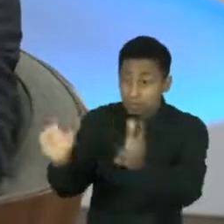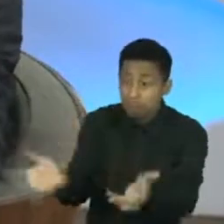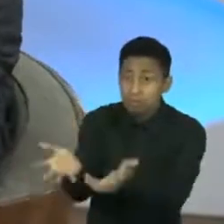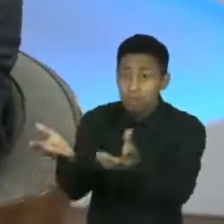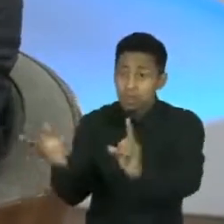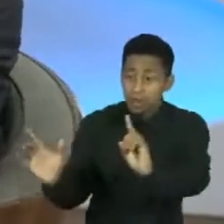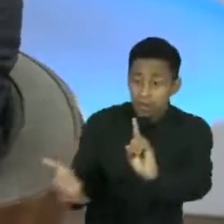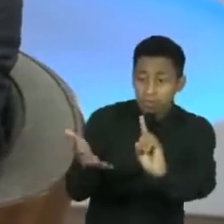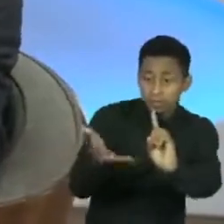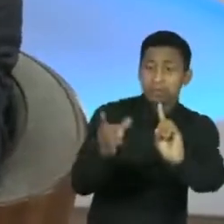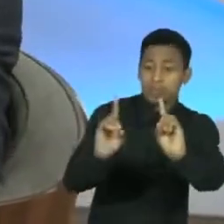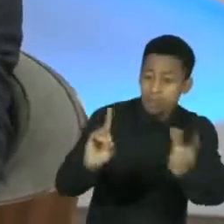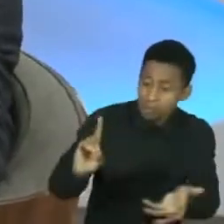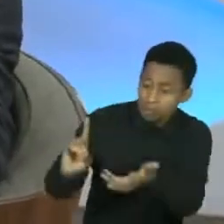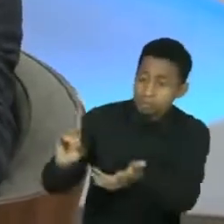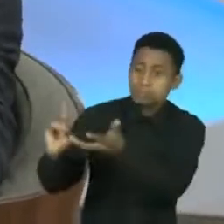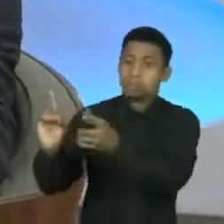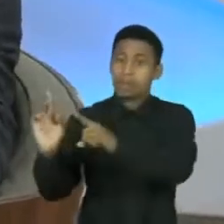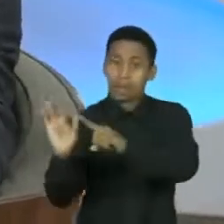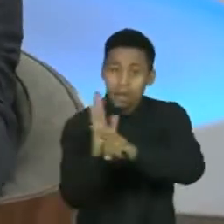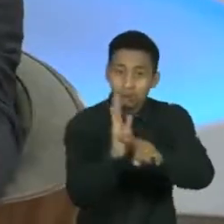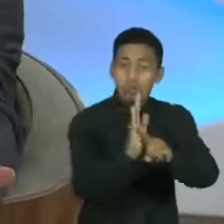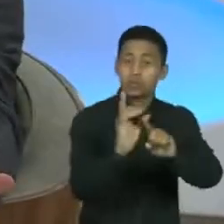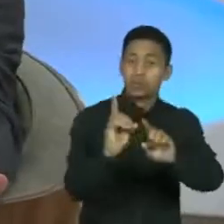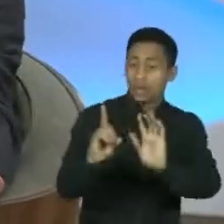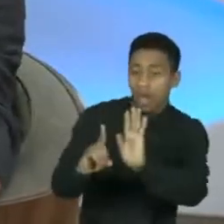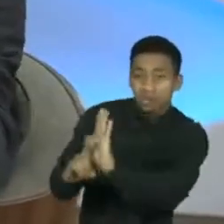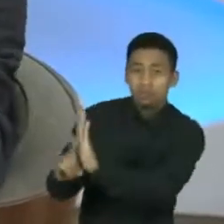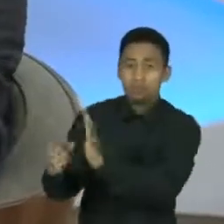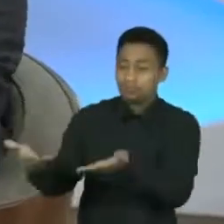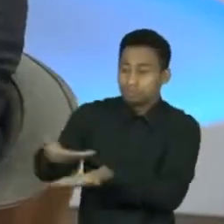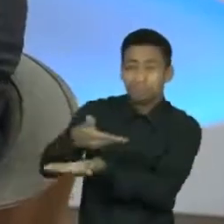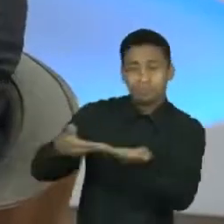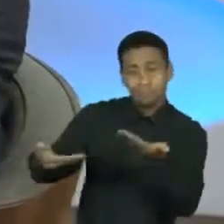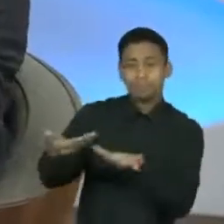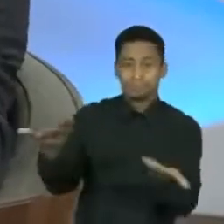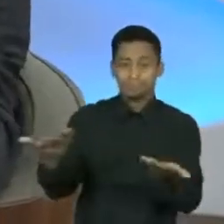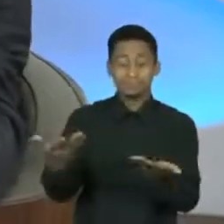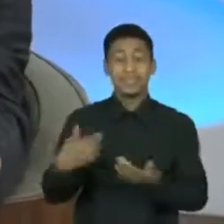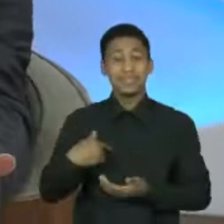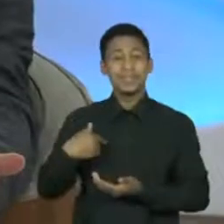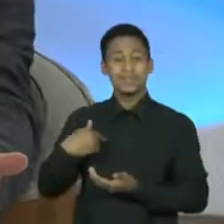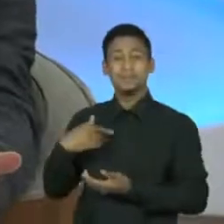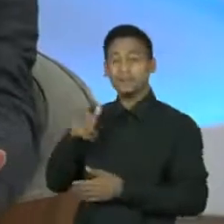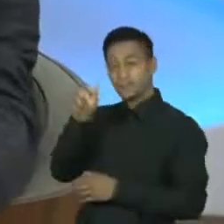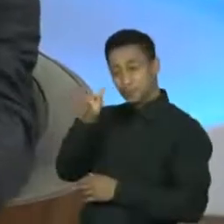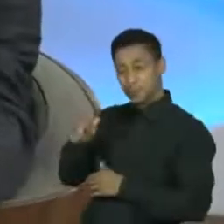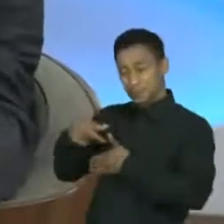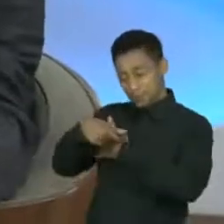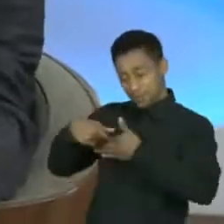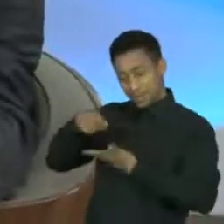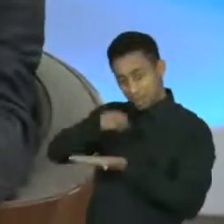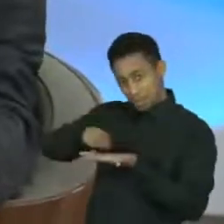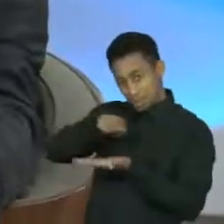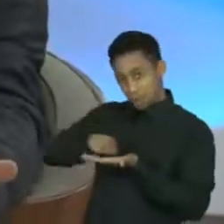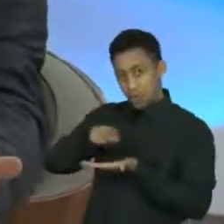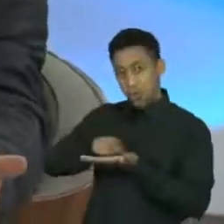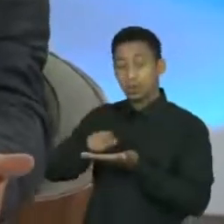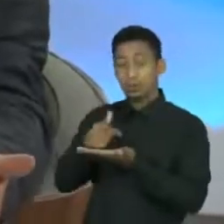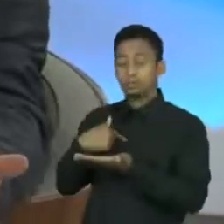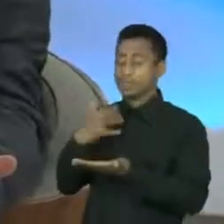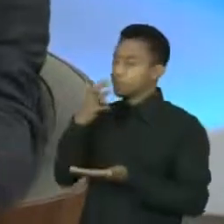interessante aqui na epígrafe do romance eu trago o rádio AM que é um escritor que eu admiro imensamente não é acho que